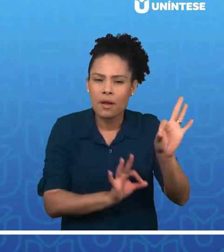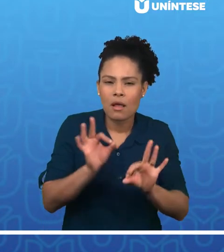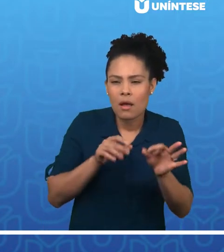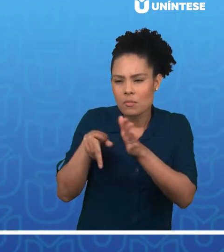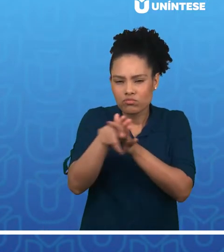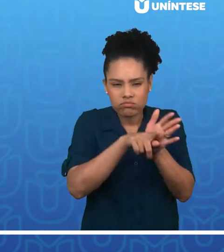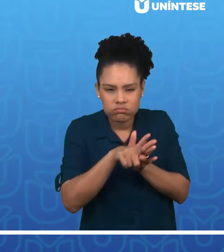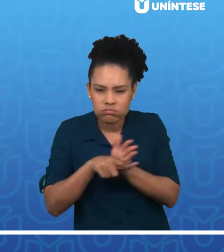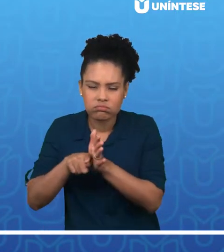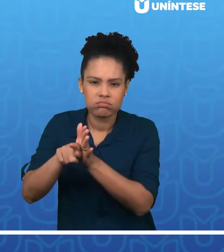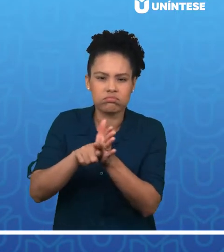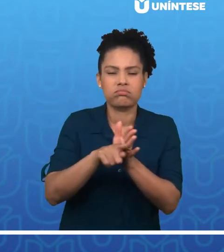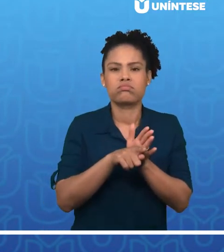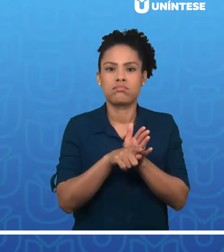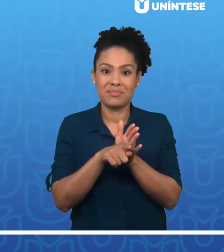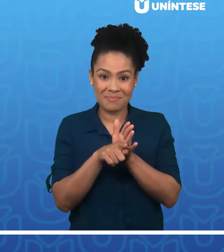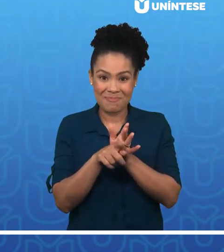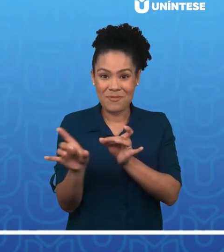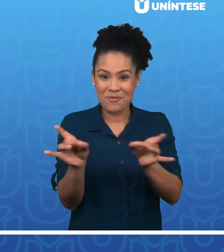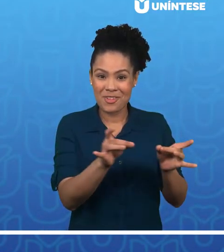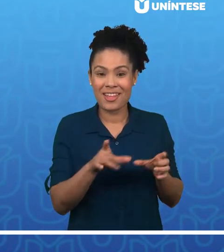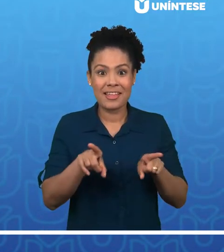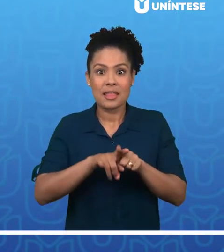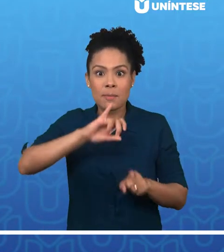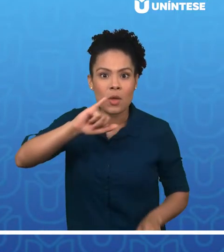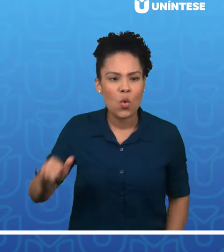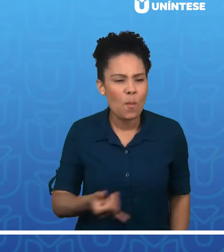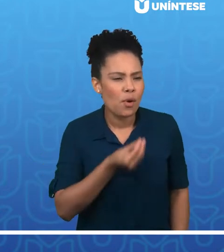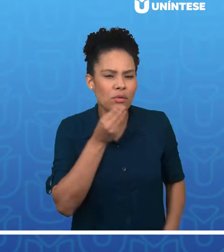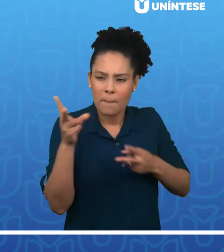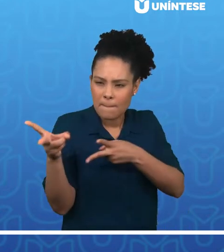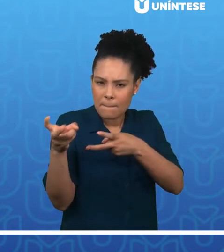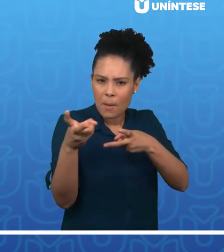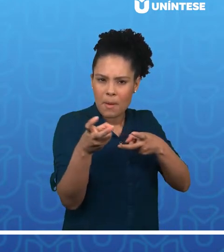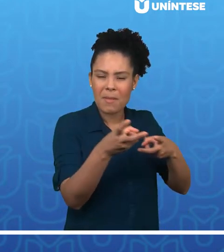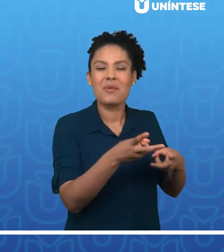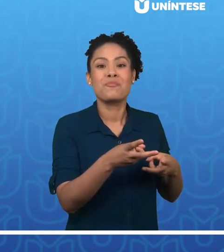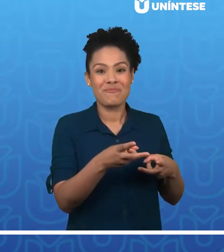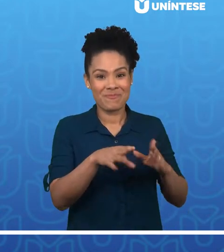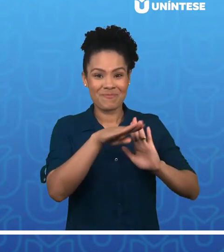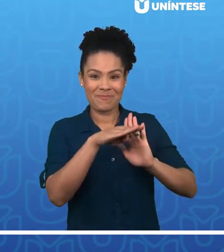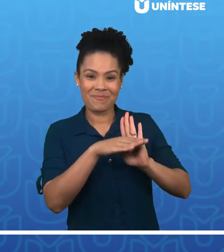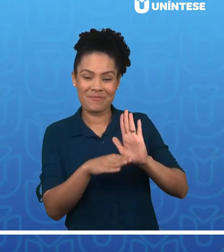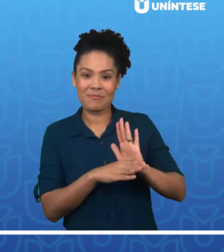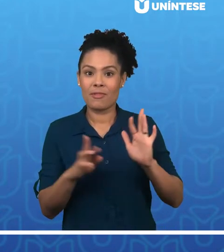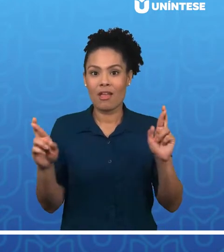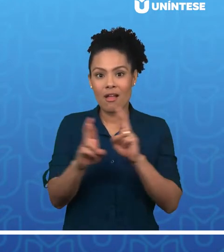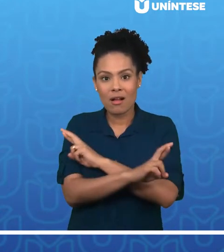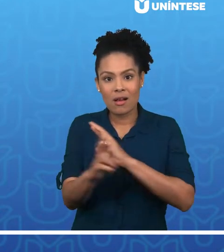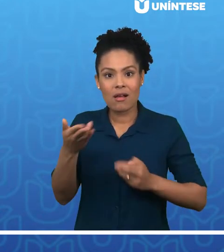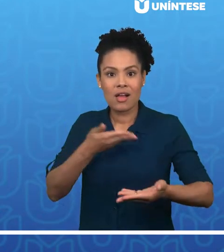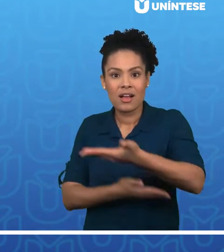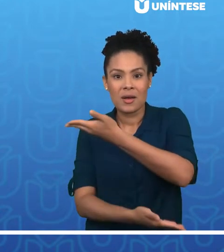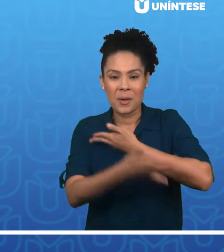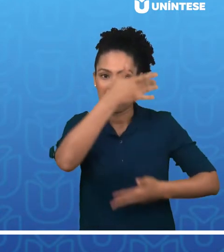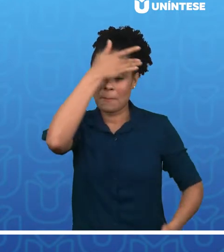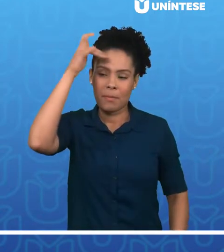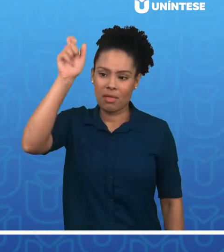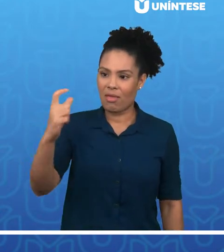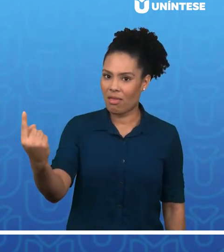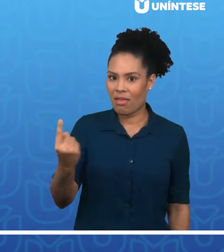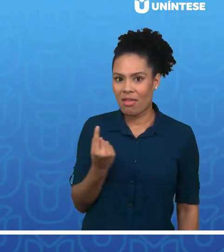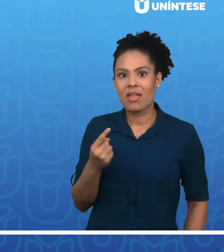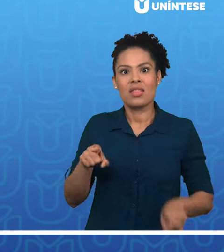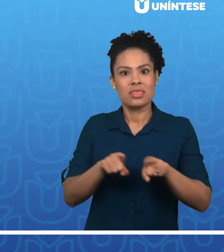planejar pesquisas de mercado, identificar demandas e oportunidades de mercado, desenvolver relacionamento com o cliente e